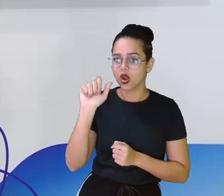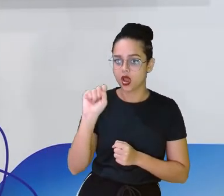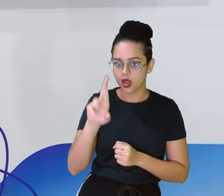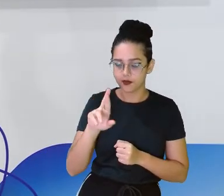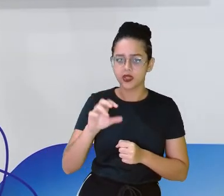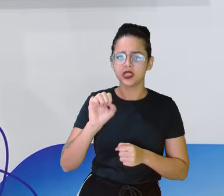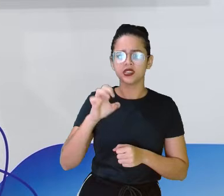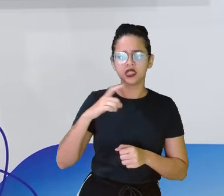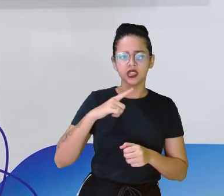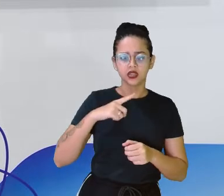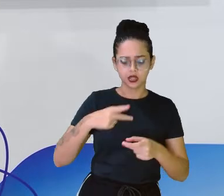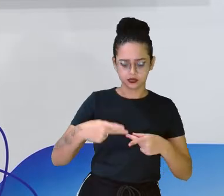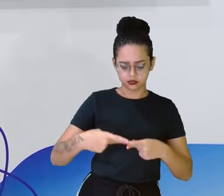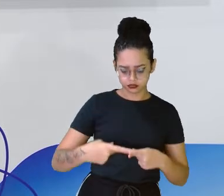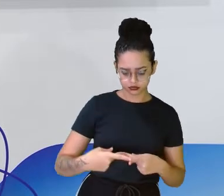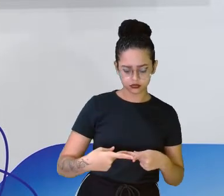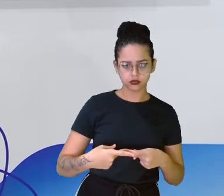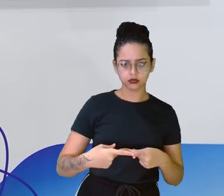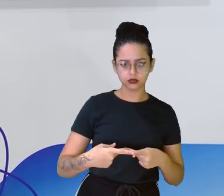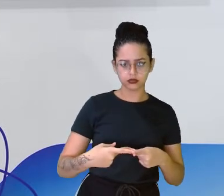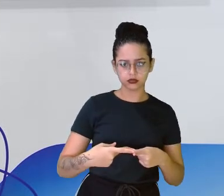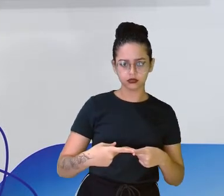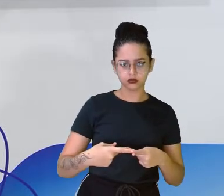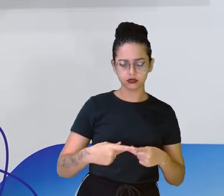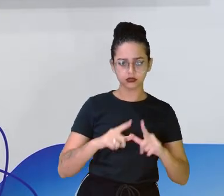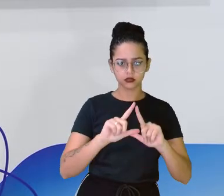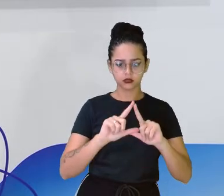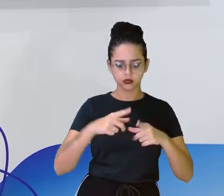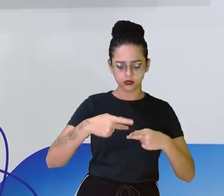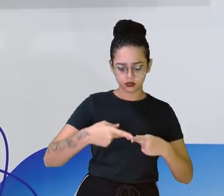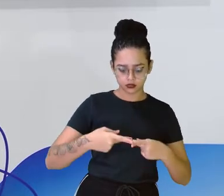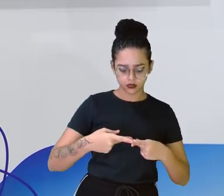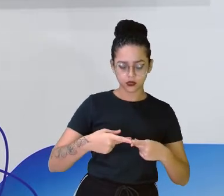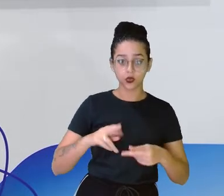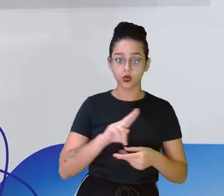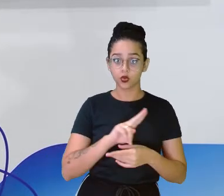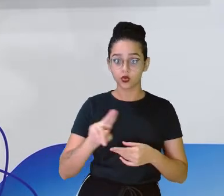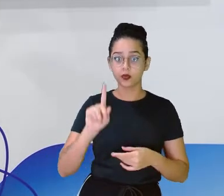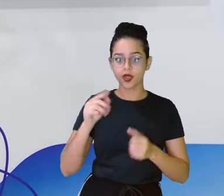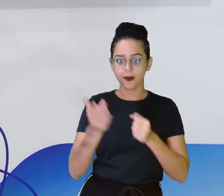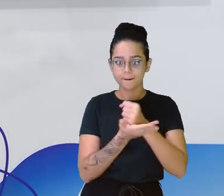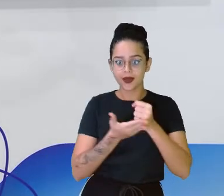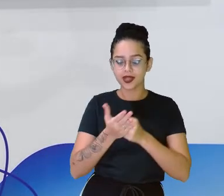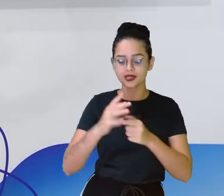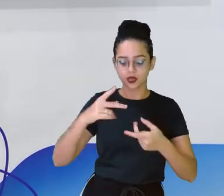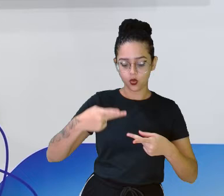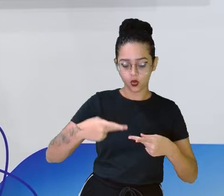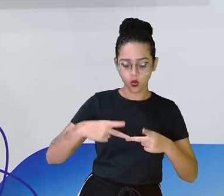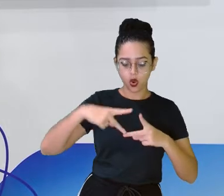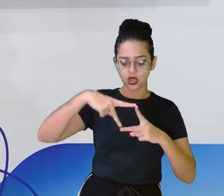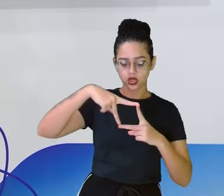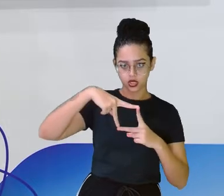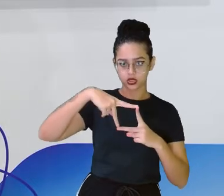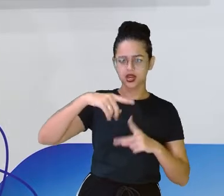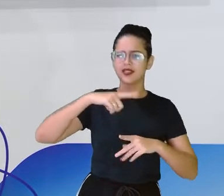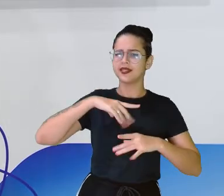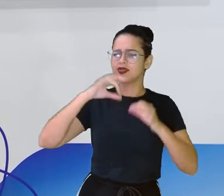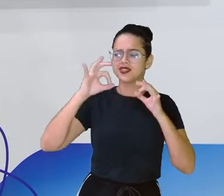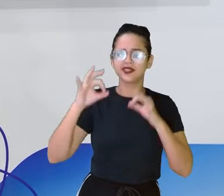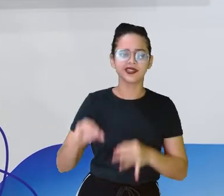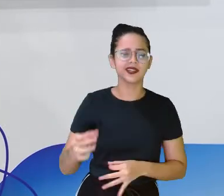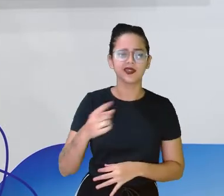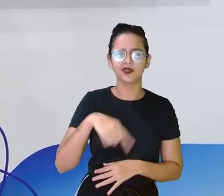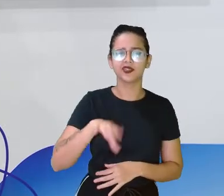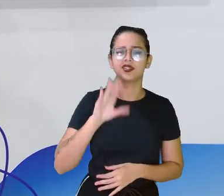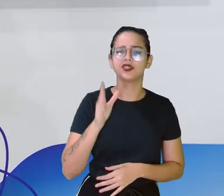quadrada, então ela é chamada pirâmide de base quadrada, certo? Eu tenho certeza que vocês